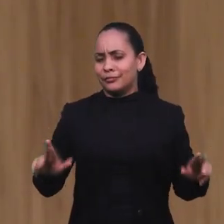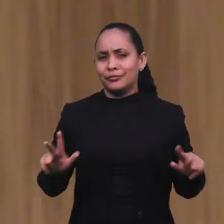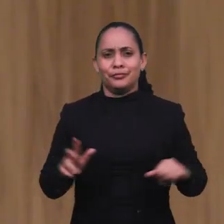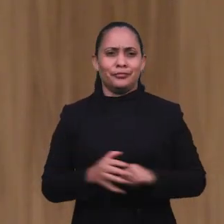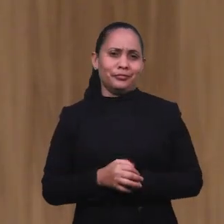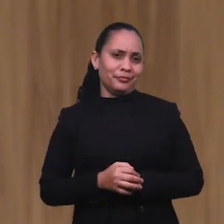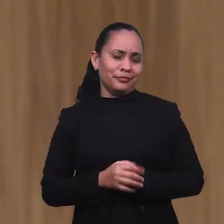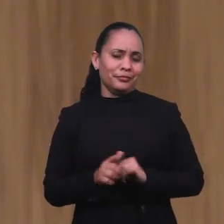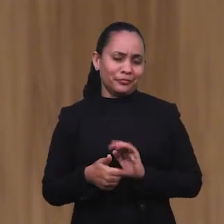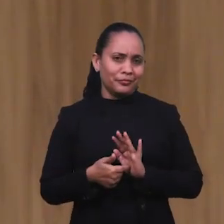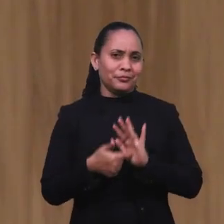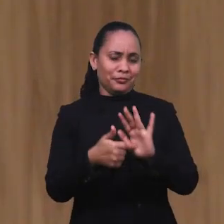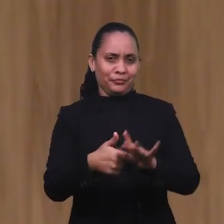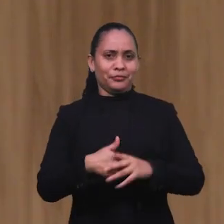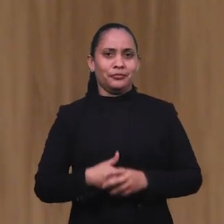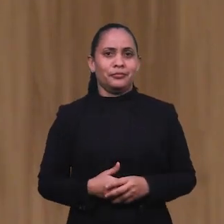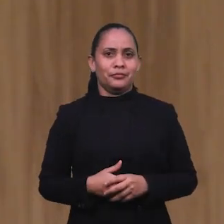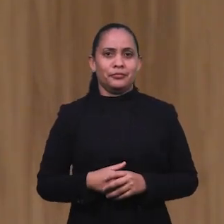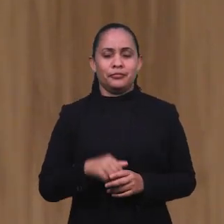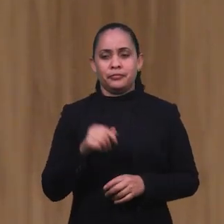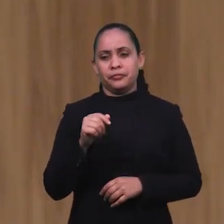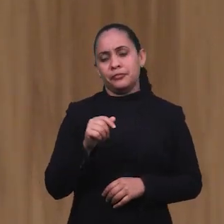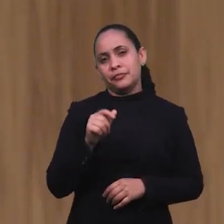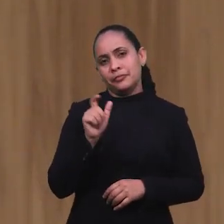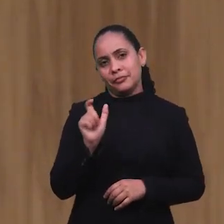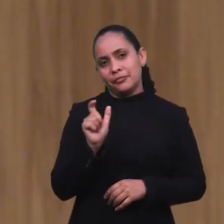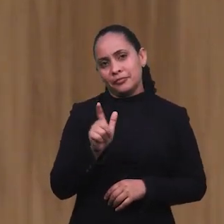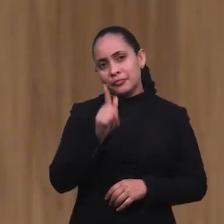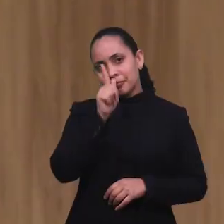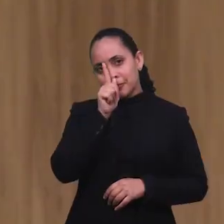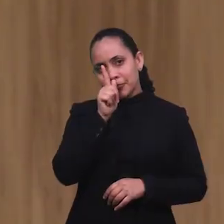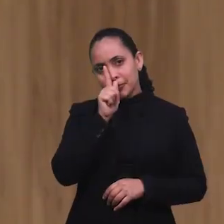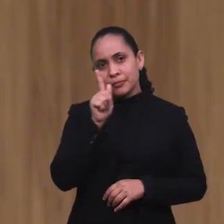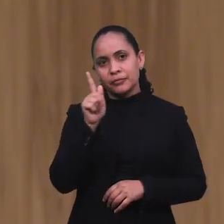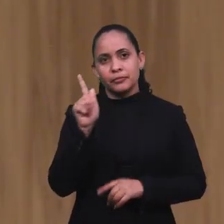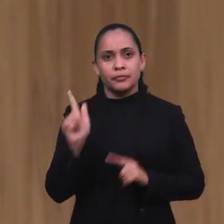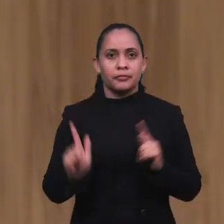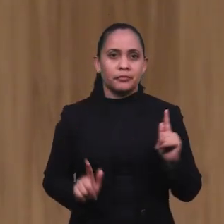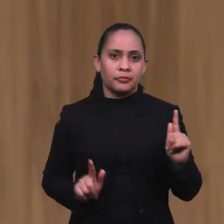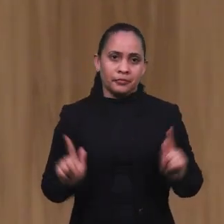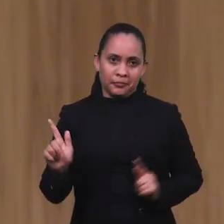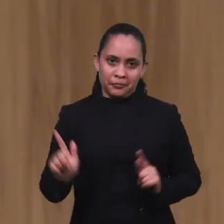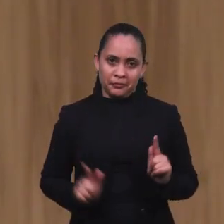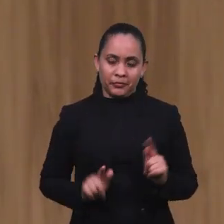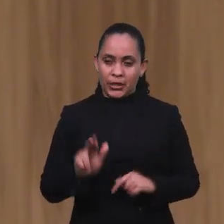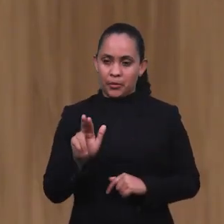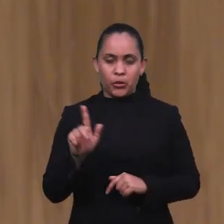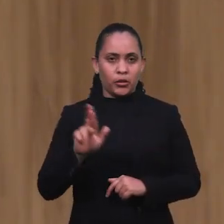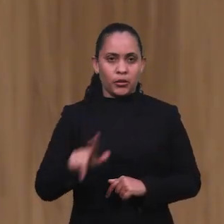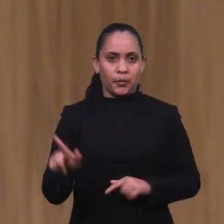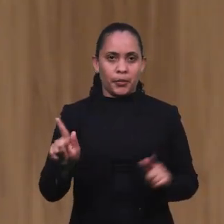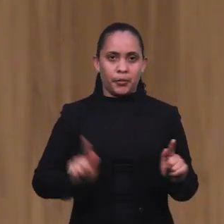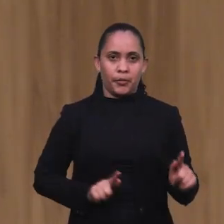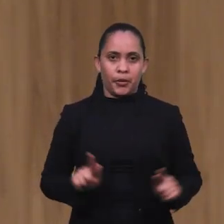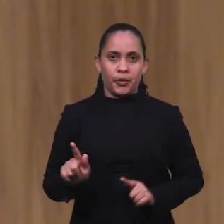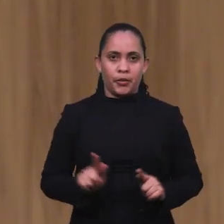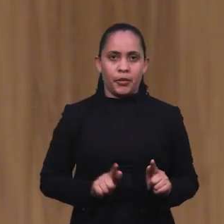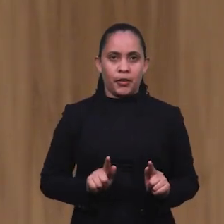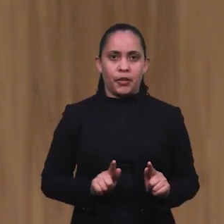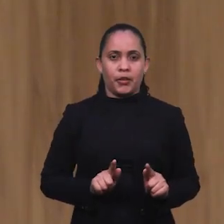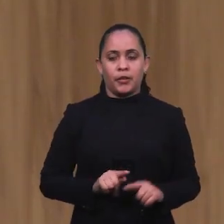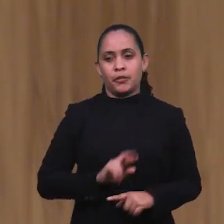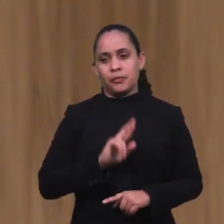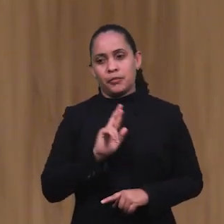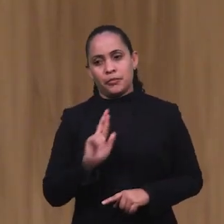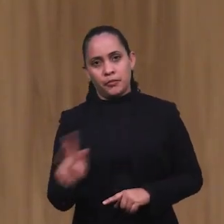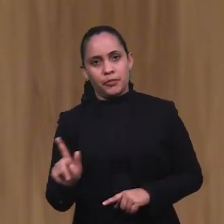Agora, a palavra grega para irmãos, ele fala que não é irmão, é primo. Isso aí é uma inverdade, porque a palavra grega para primos é uma